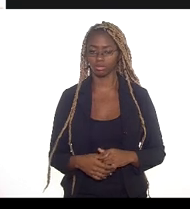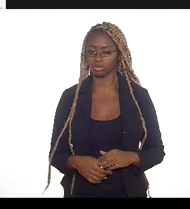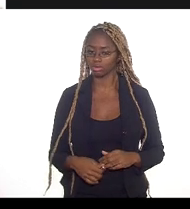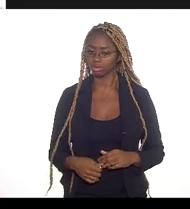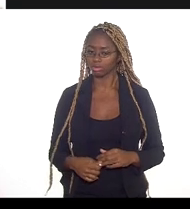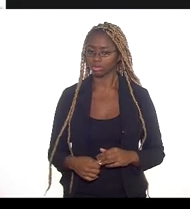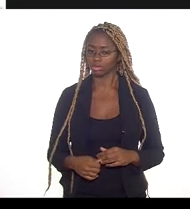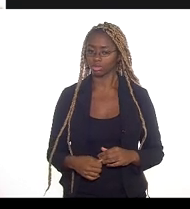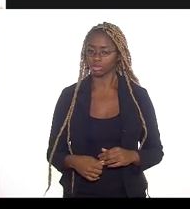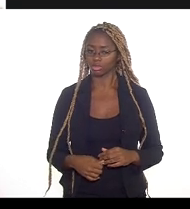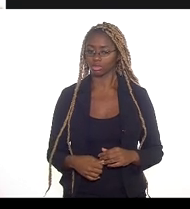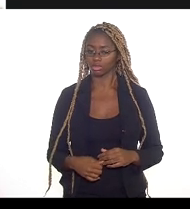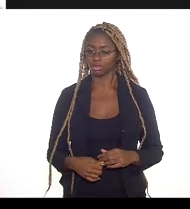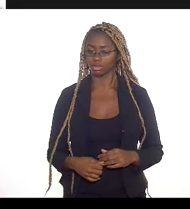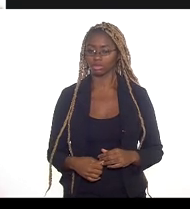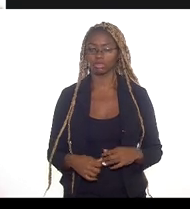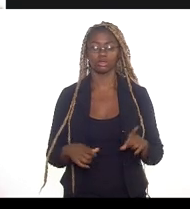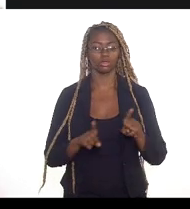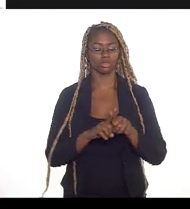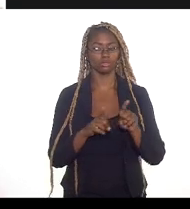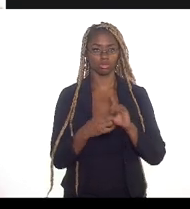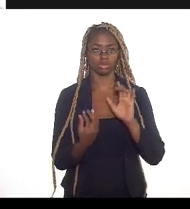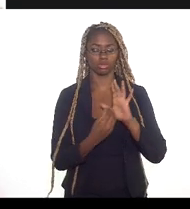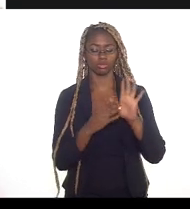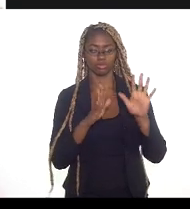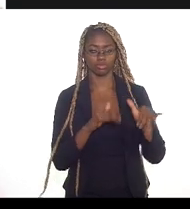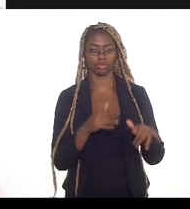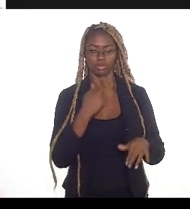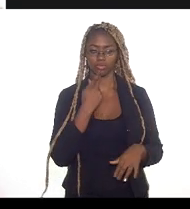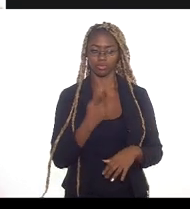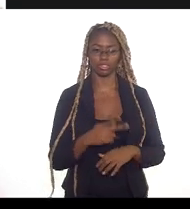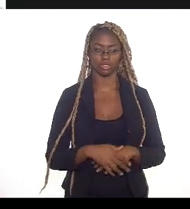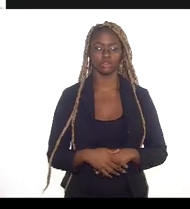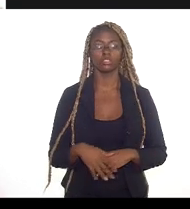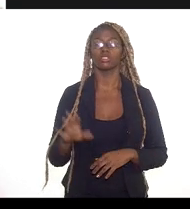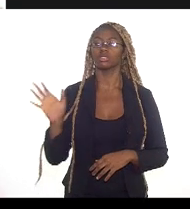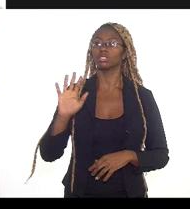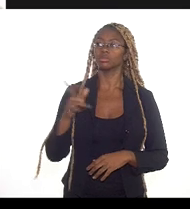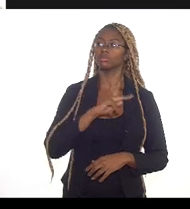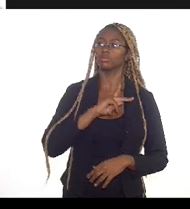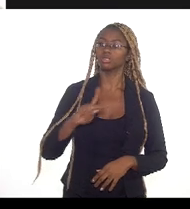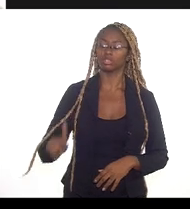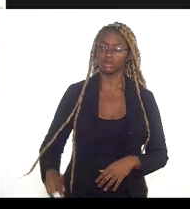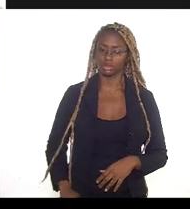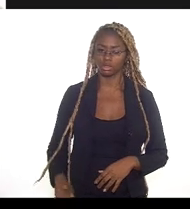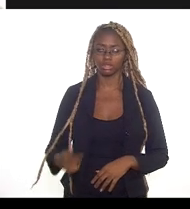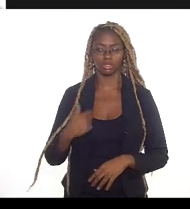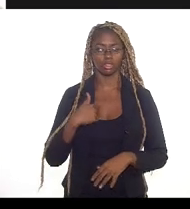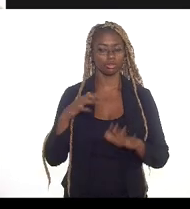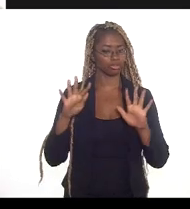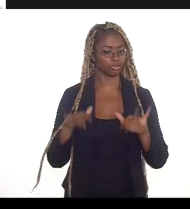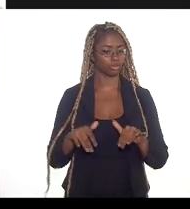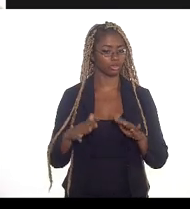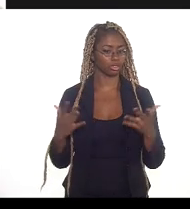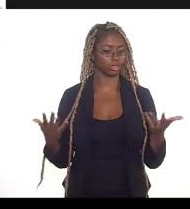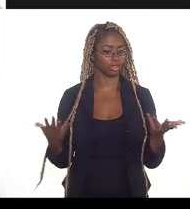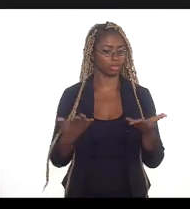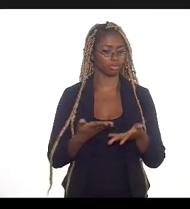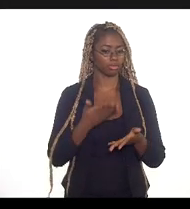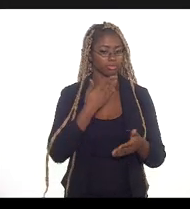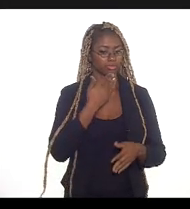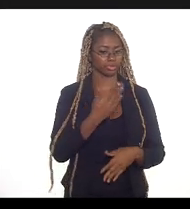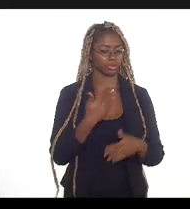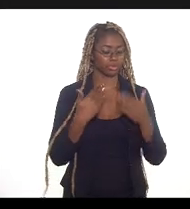Márcio Gualberto e Vossa Excelência ao final da pauta. Enfim, vai, presidente, eu já encerrei e peço a todos os deputados